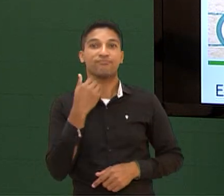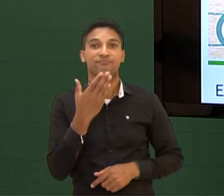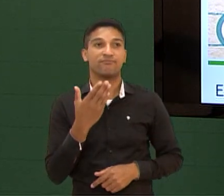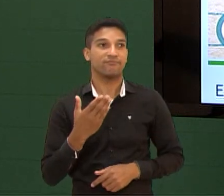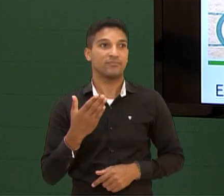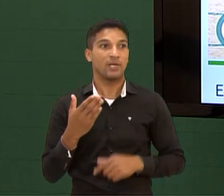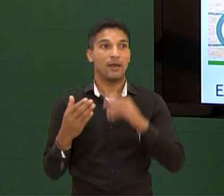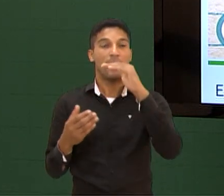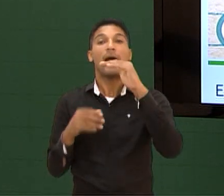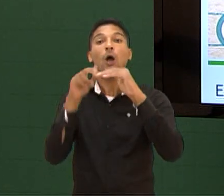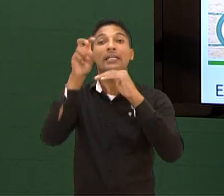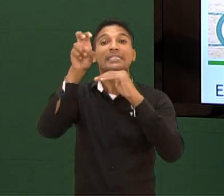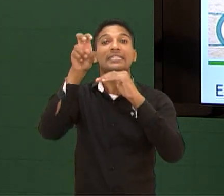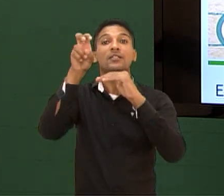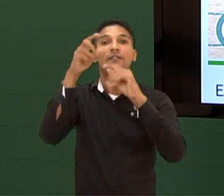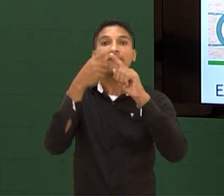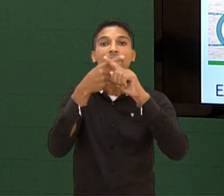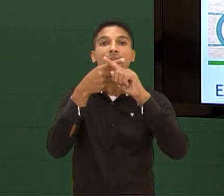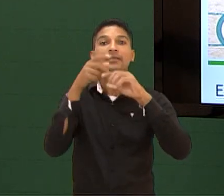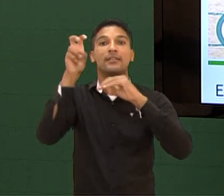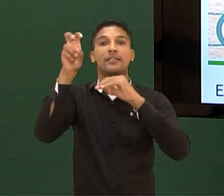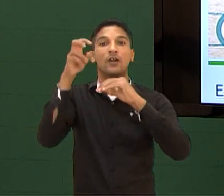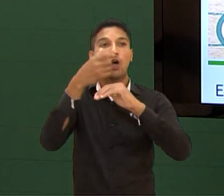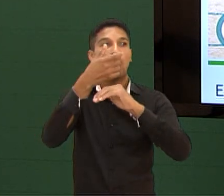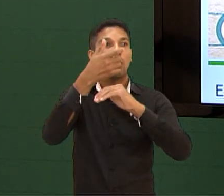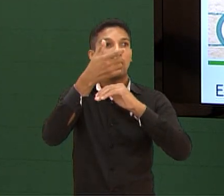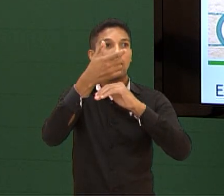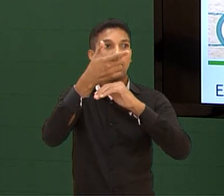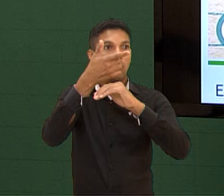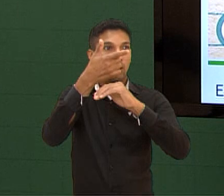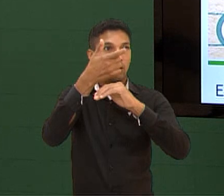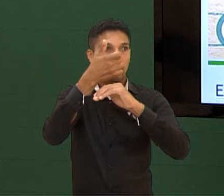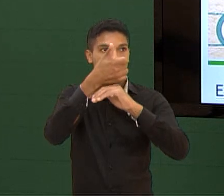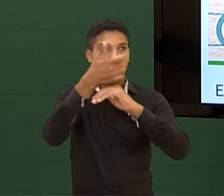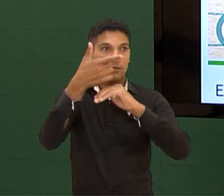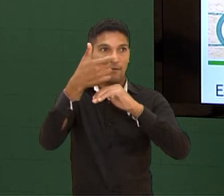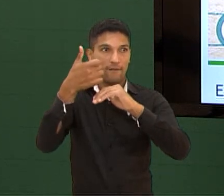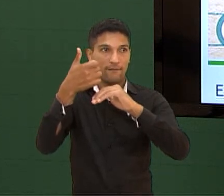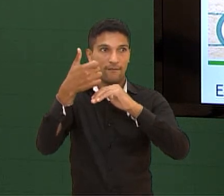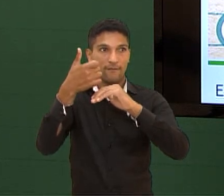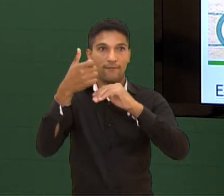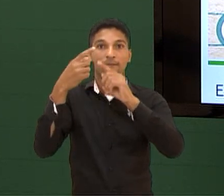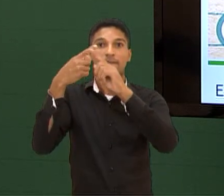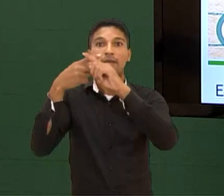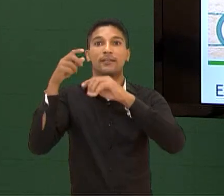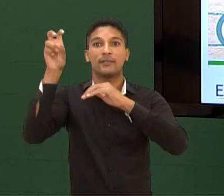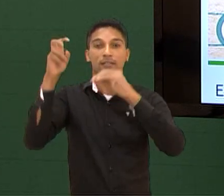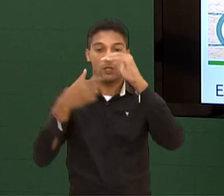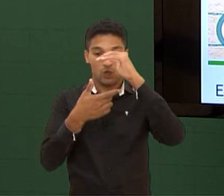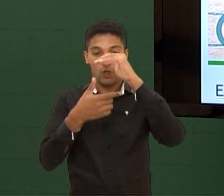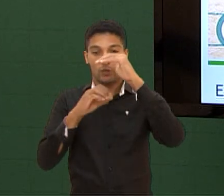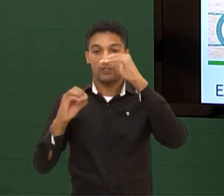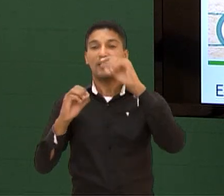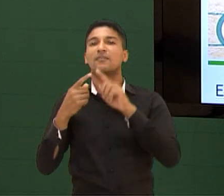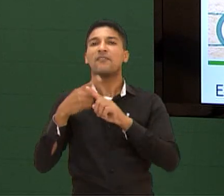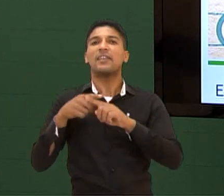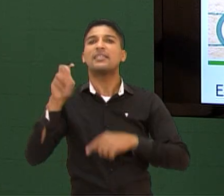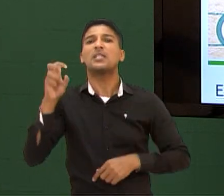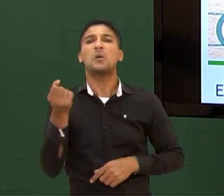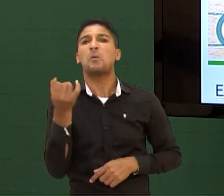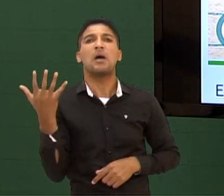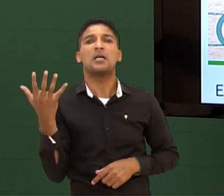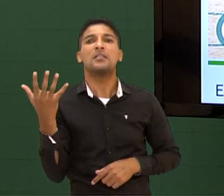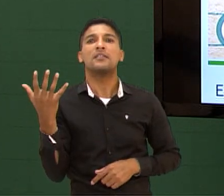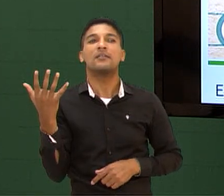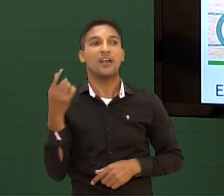vezes 5, certo? Eu vou ter quanto? 200 vezes 5, quanto que é 200 vezes o 5? Vocês sabem aí, né? 5 vezes 0, 5